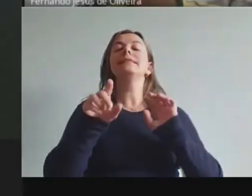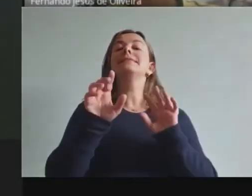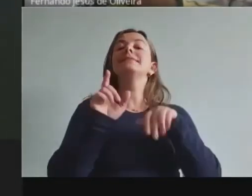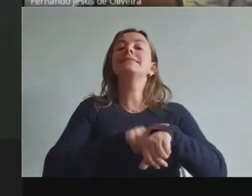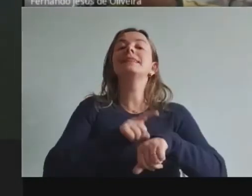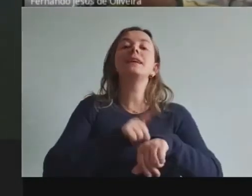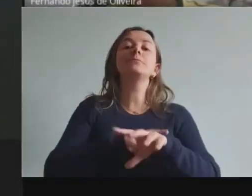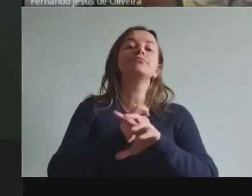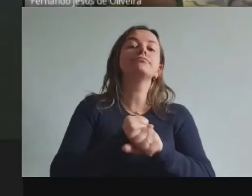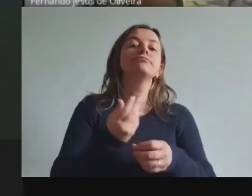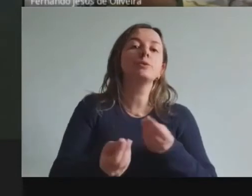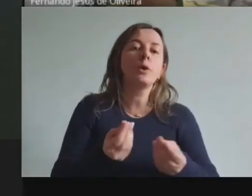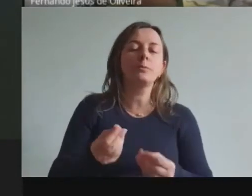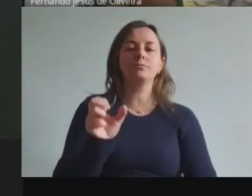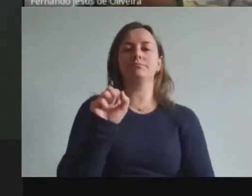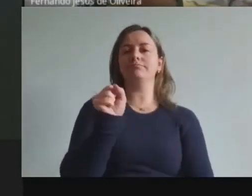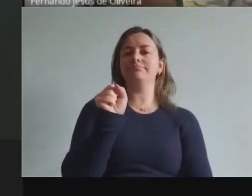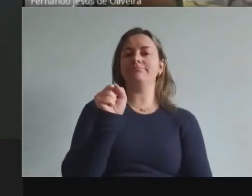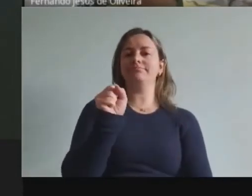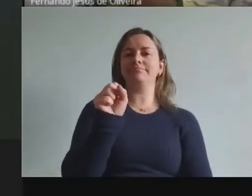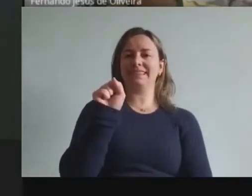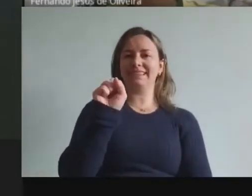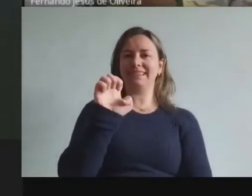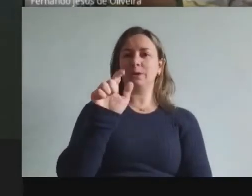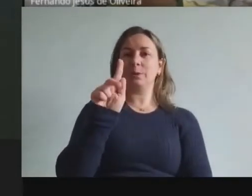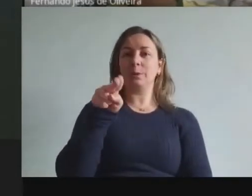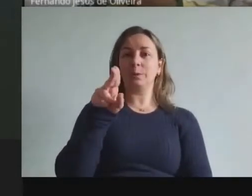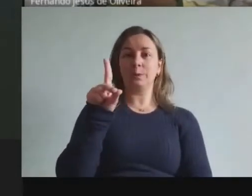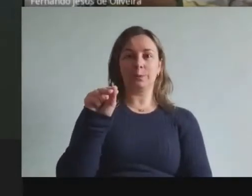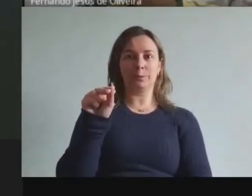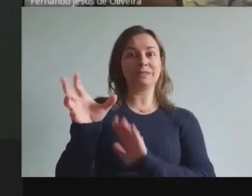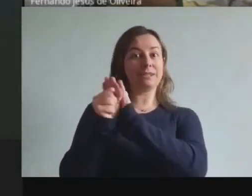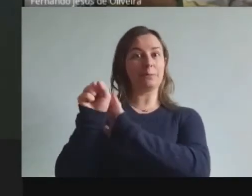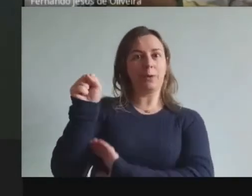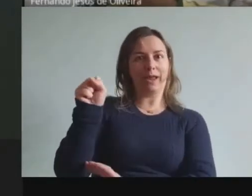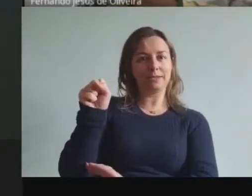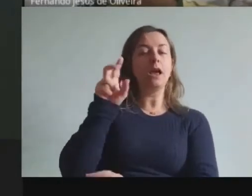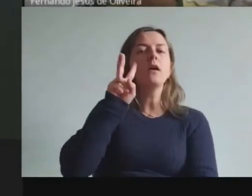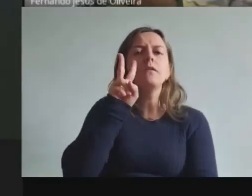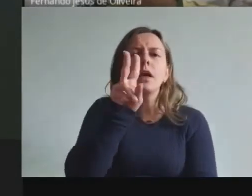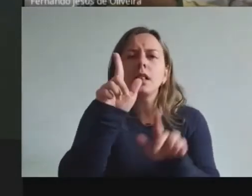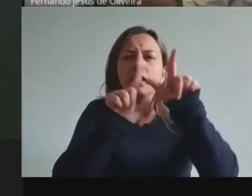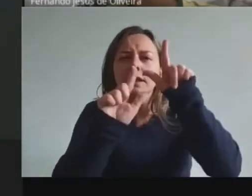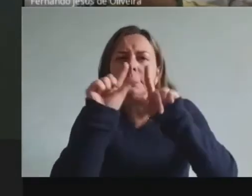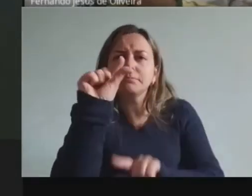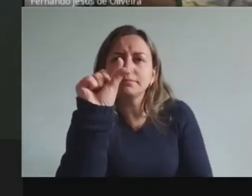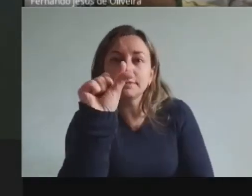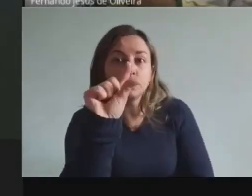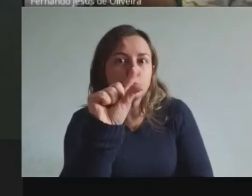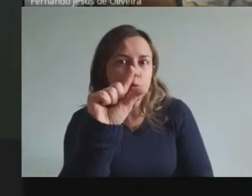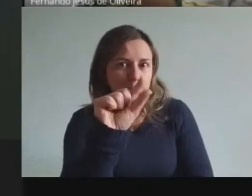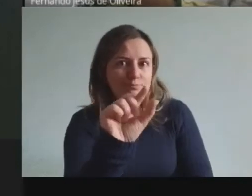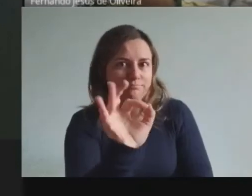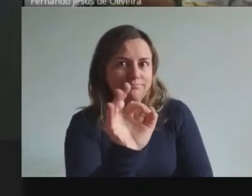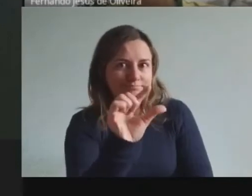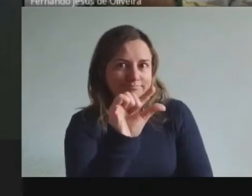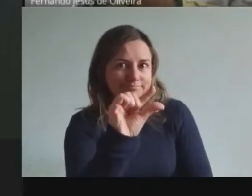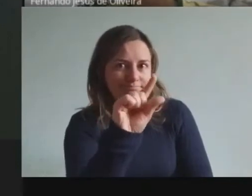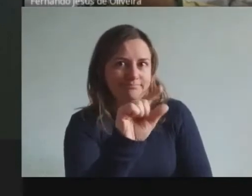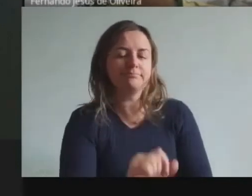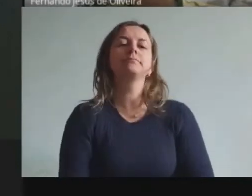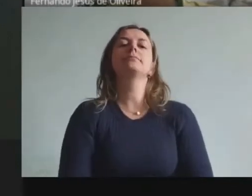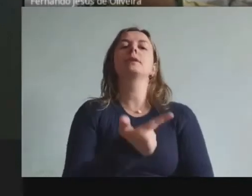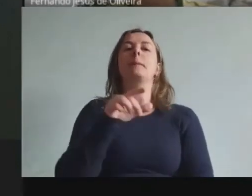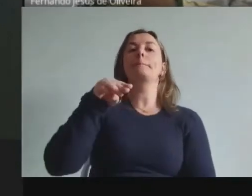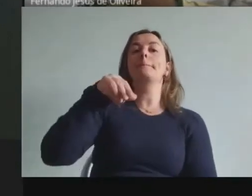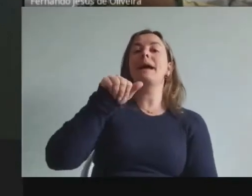Para medir tempo, a gente usa o segundo, o símbolo é S, aqui é minúsculo, tá, gente? Tudo minúsculo, M minúsculo, S minúsculo. Para